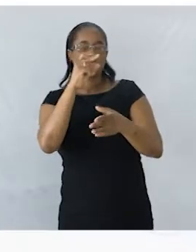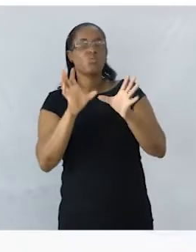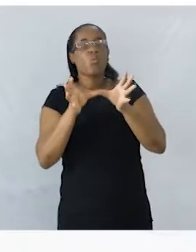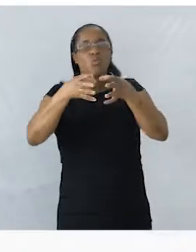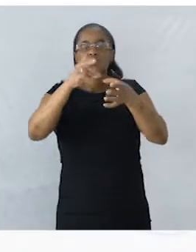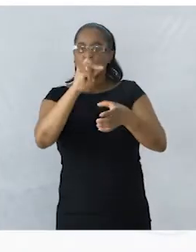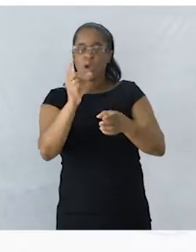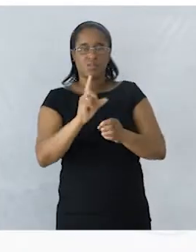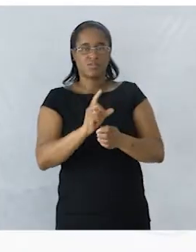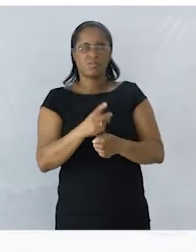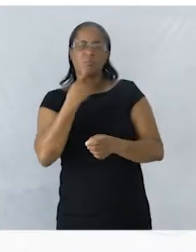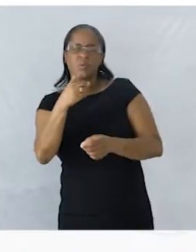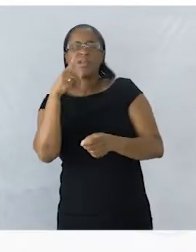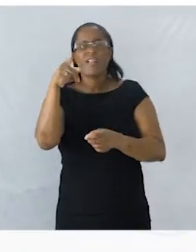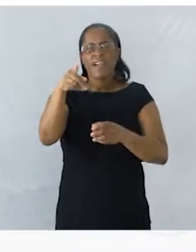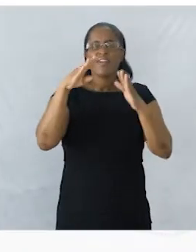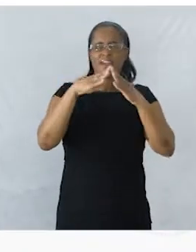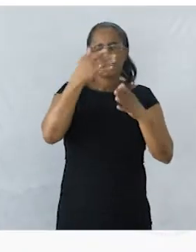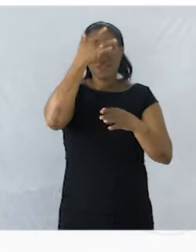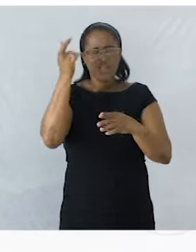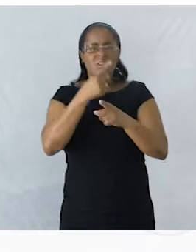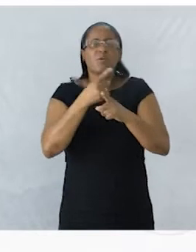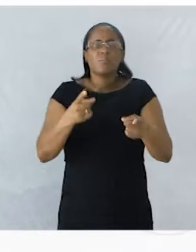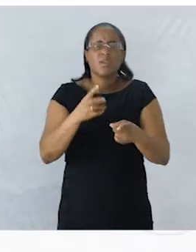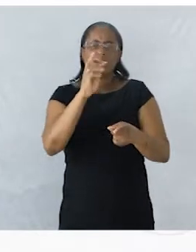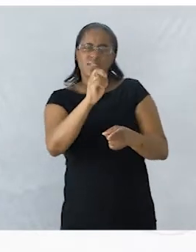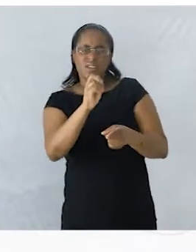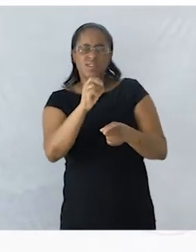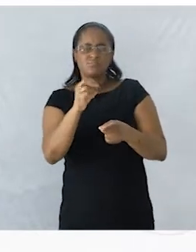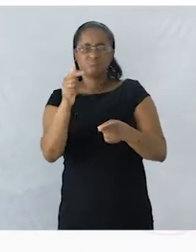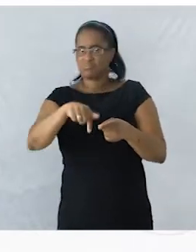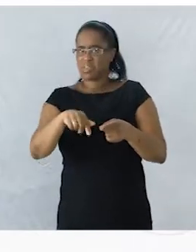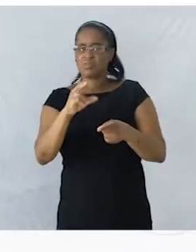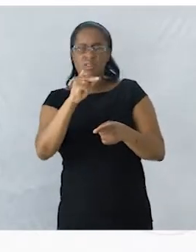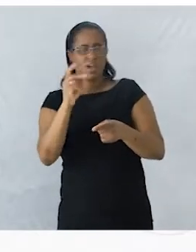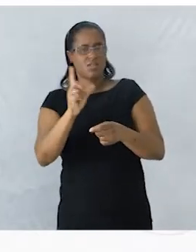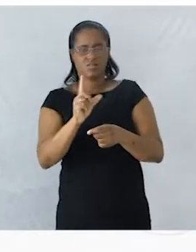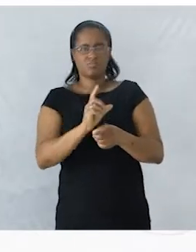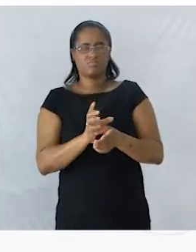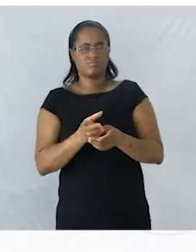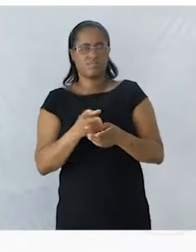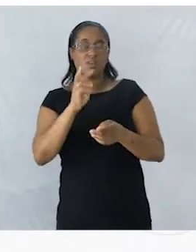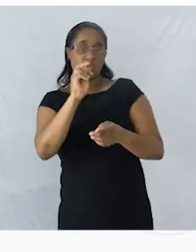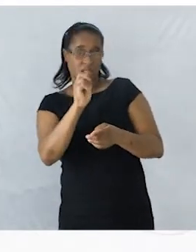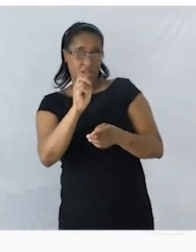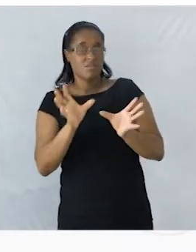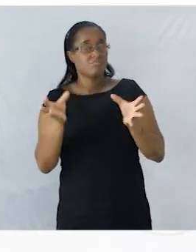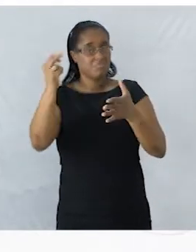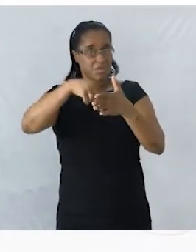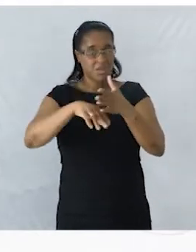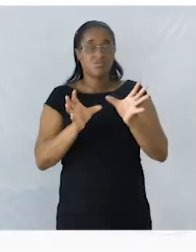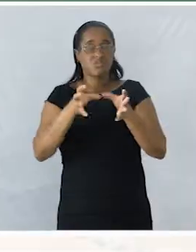Uma pergunta lá em casa simples, por que o 3 não pertence ao conjunto A? Escrevemos dessa forma. O 3 não pertence ao conjunto A porque o 3 é um